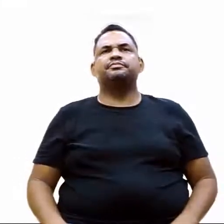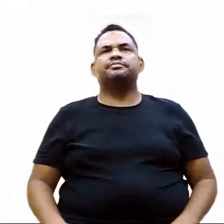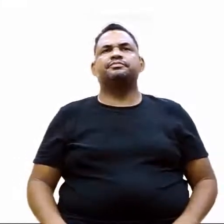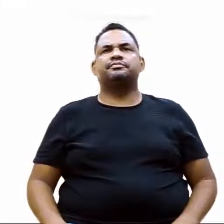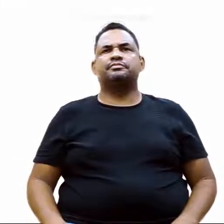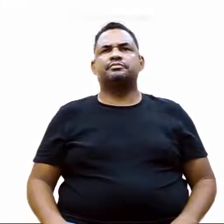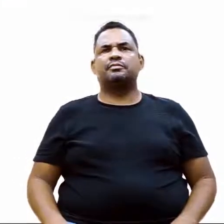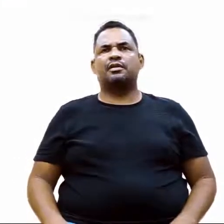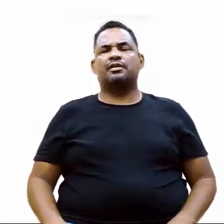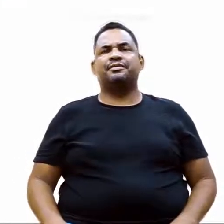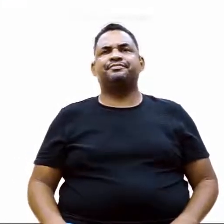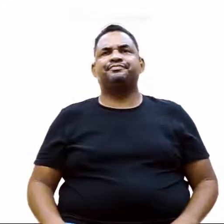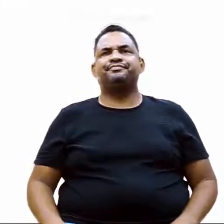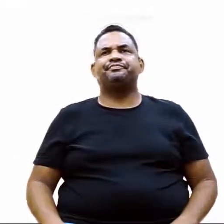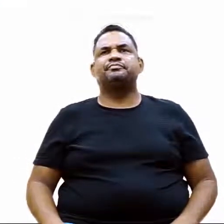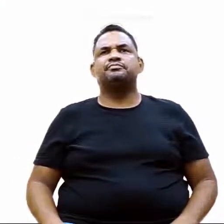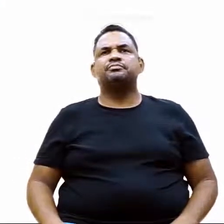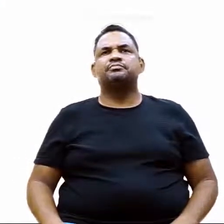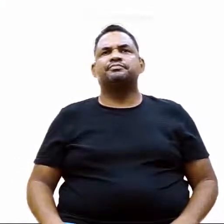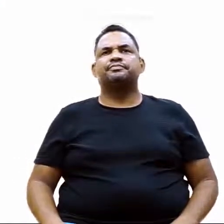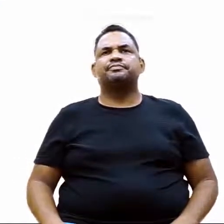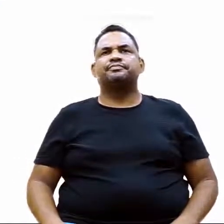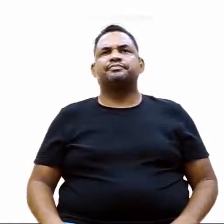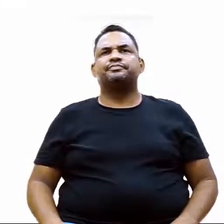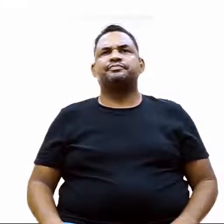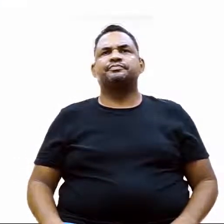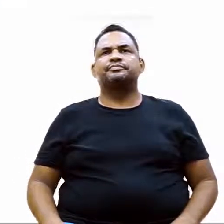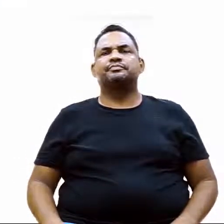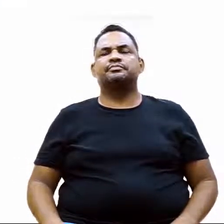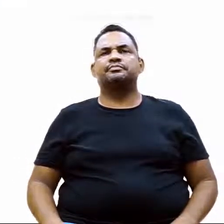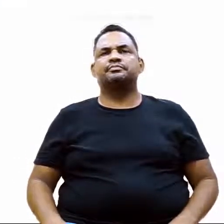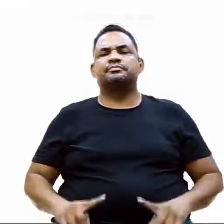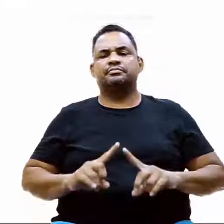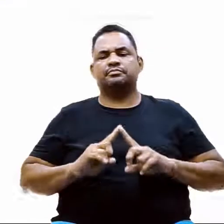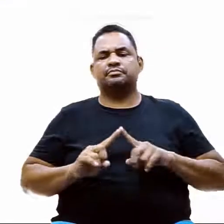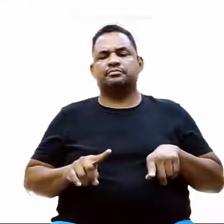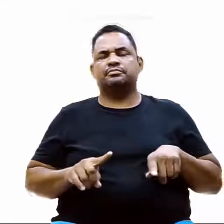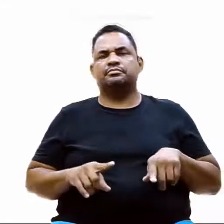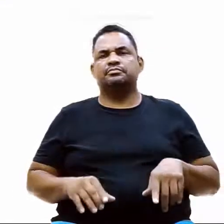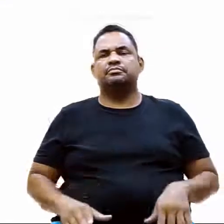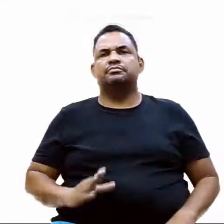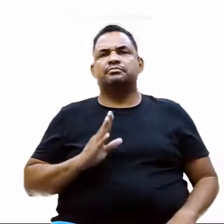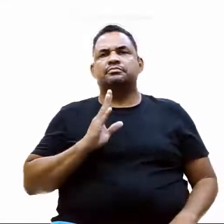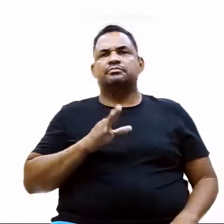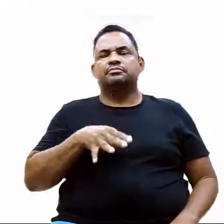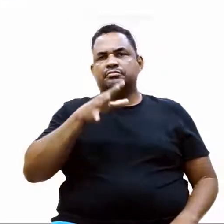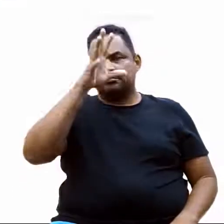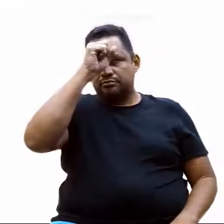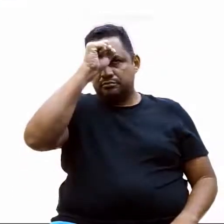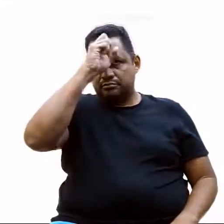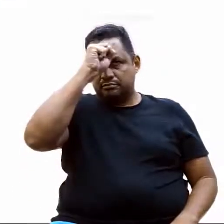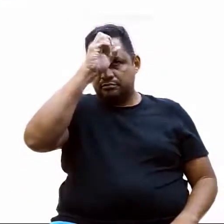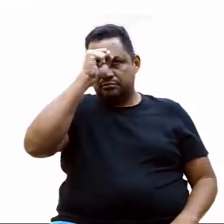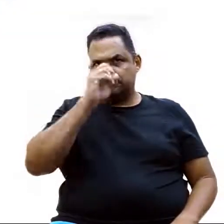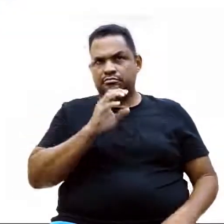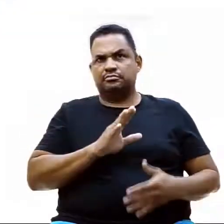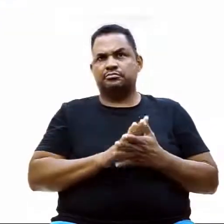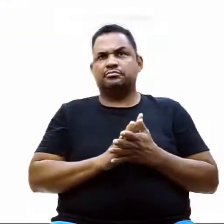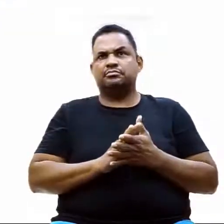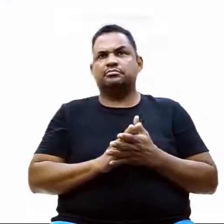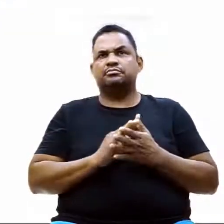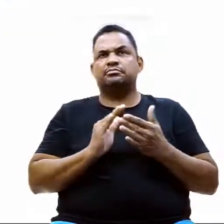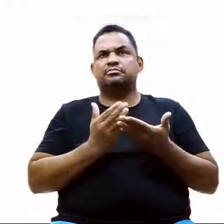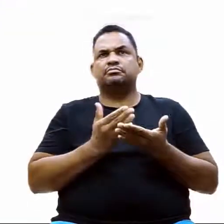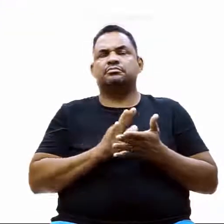No entanto, já que você aprendeu sobre a lei da conservação